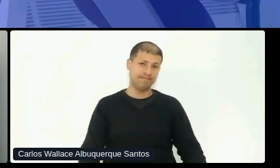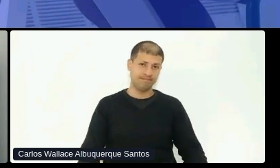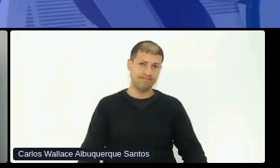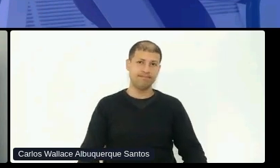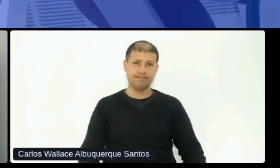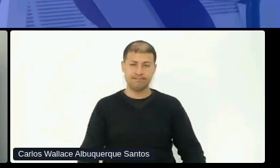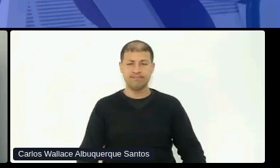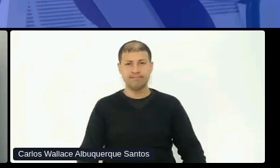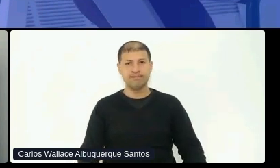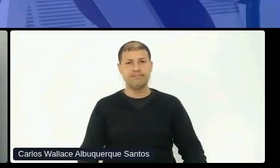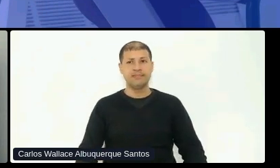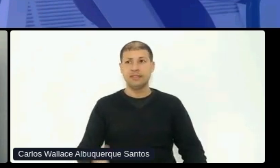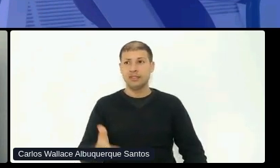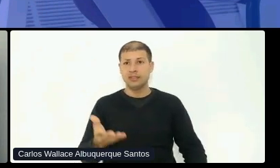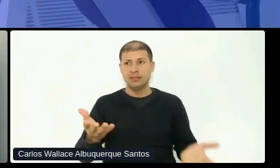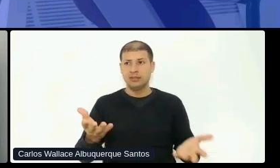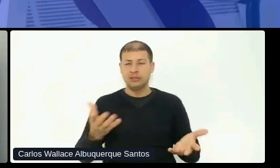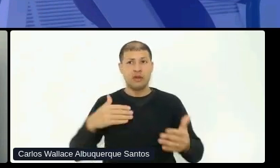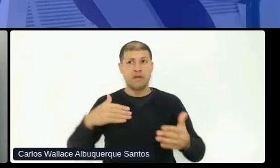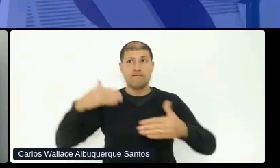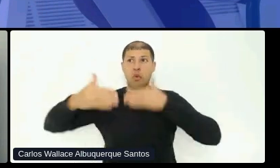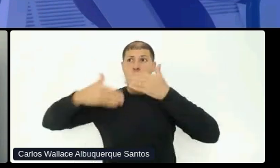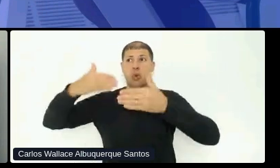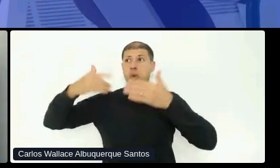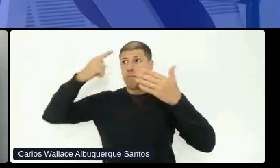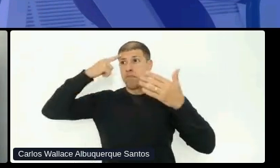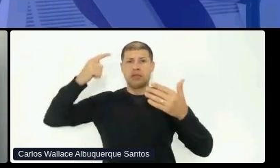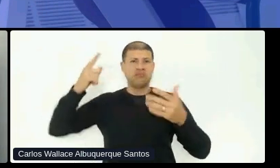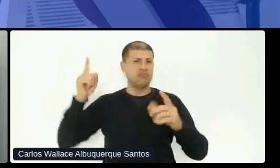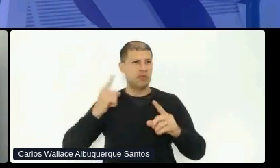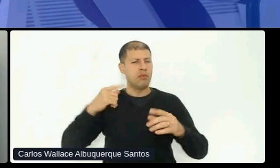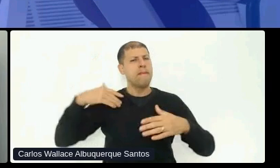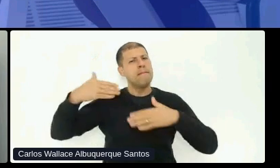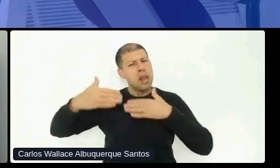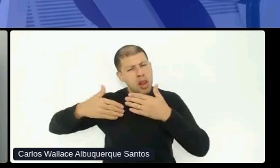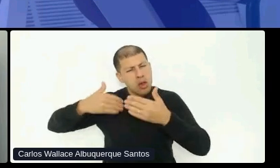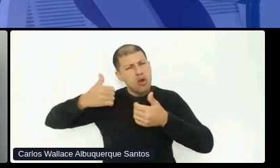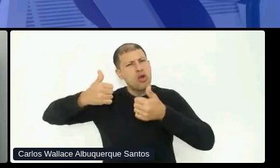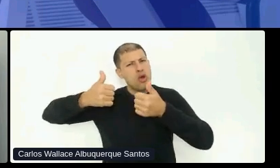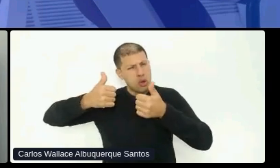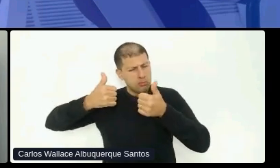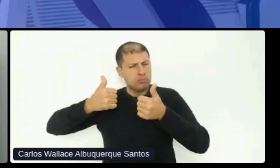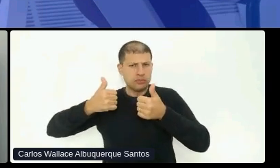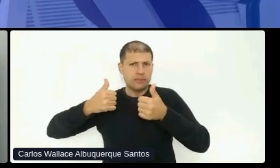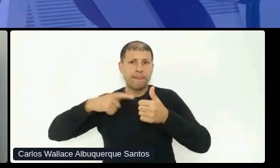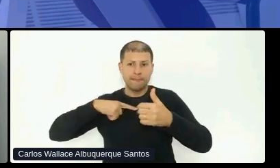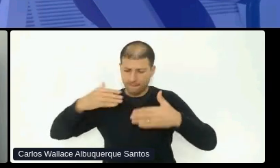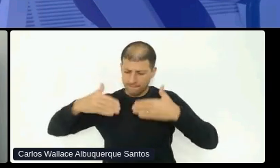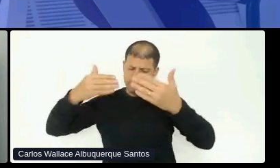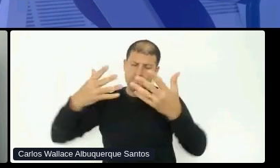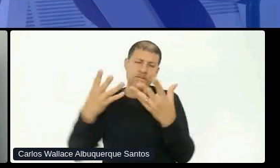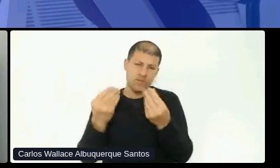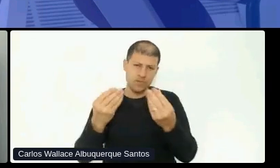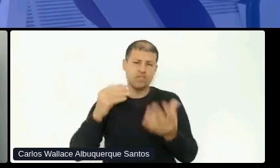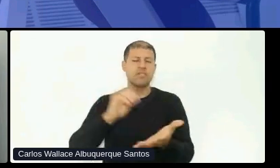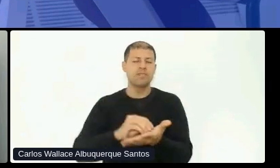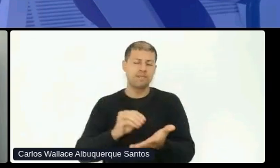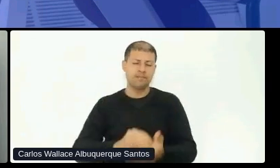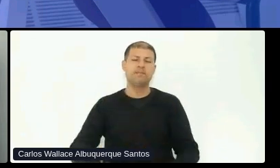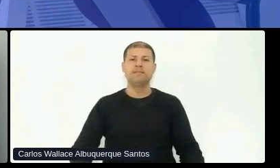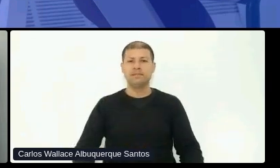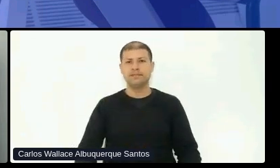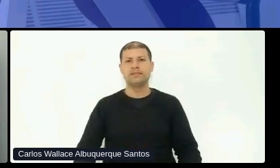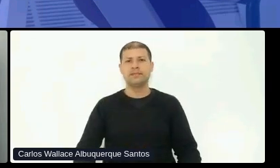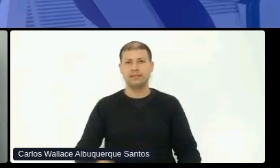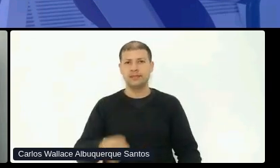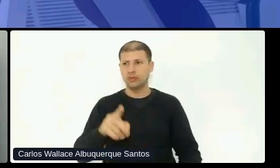a gente não está tão evoluído quanto a gente acha que está. Melhoramos muito, mas ainda tem muito a avançar. Tá? Então, dentro da sua